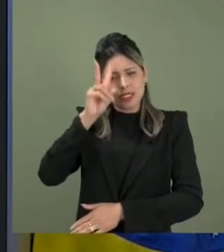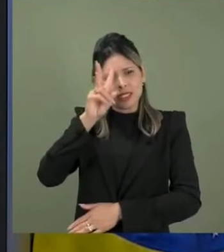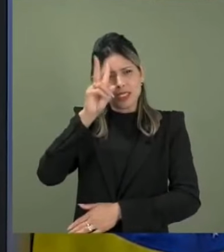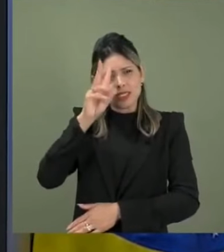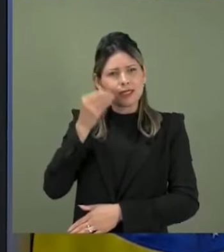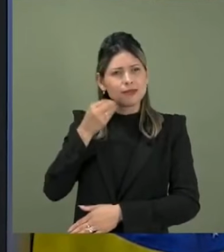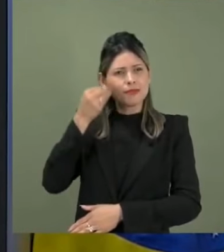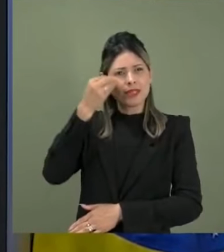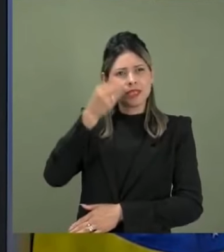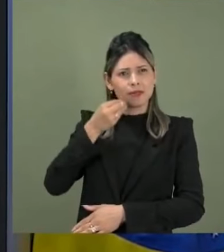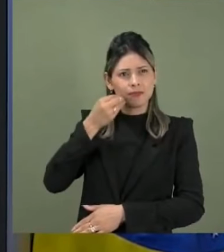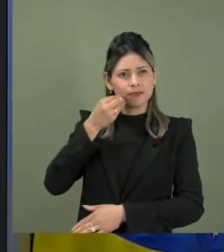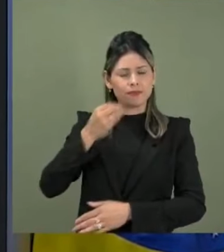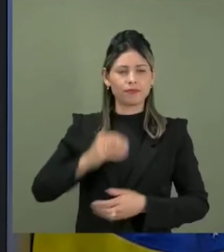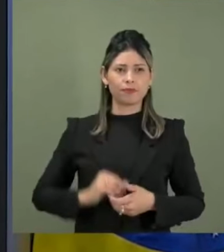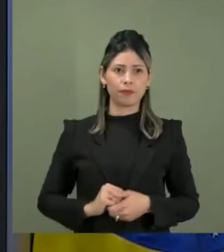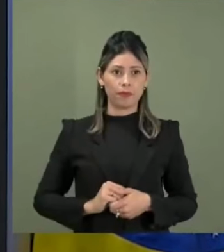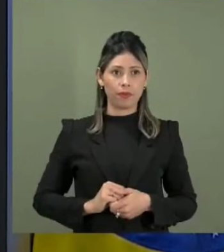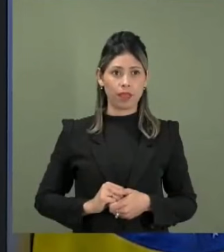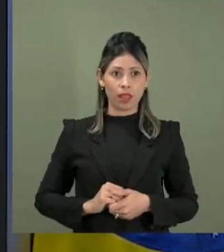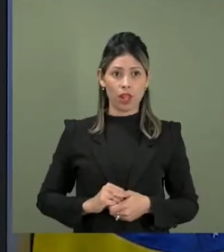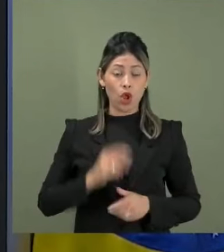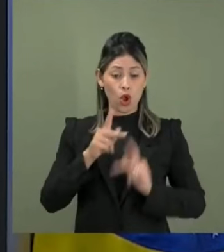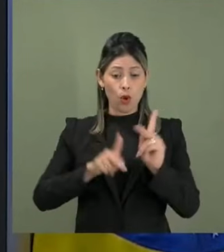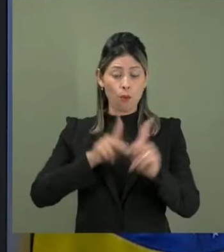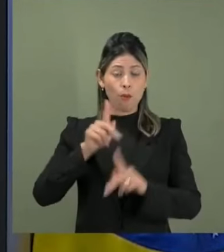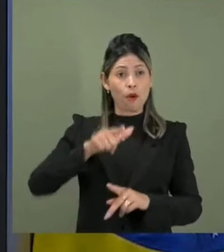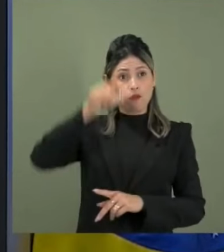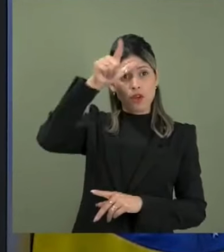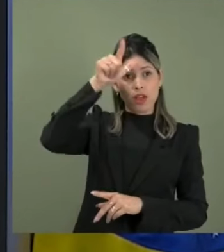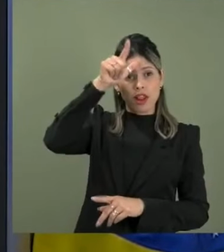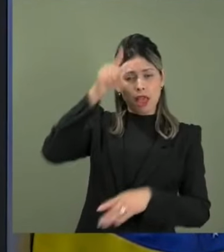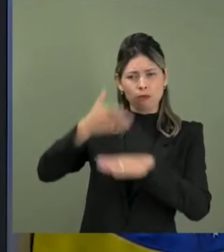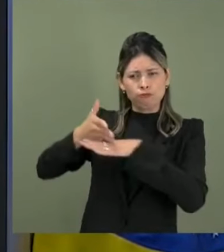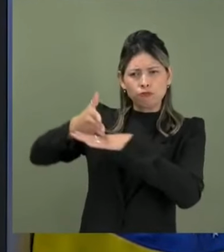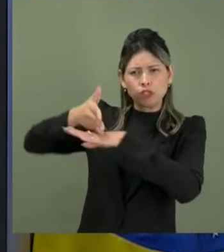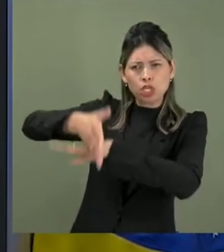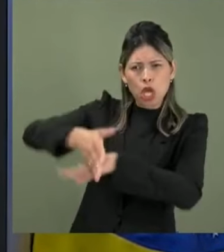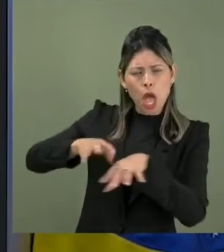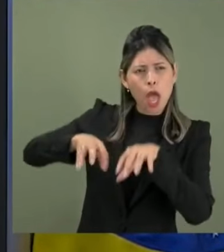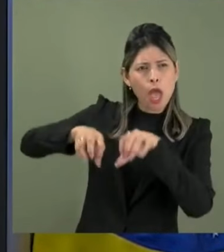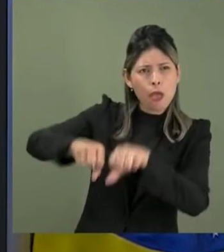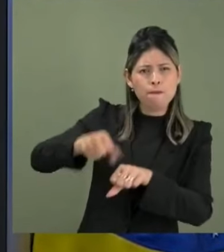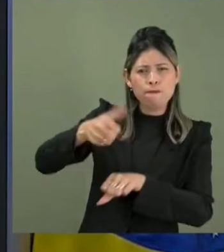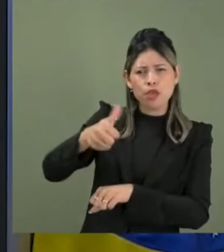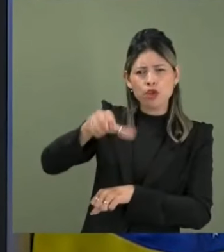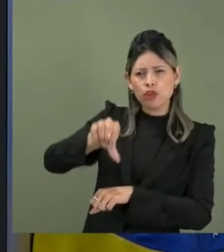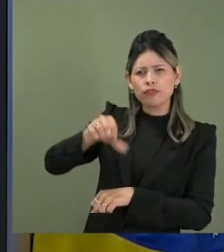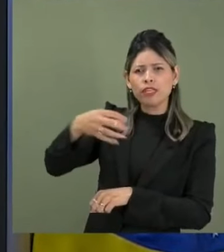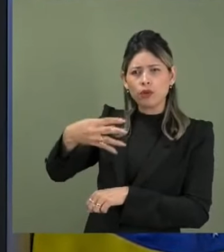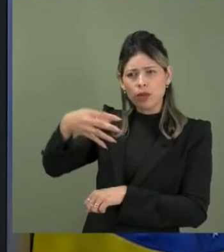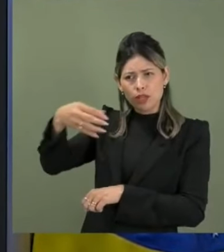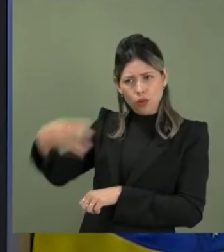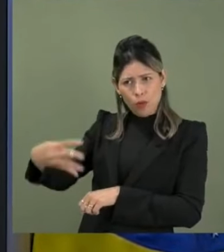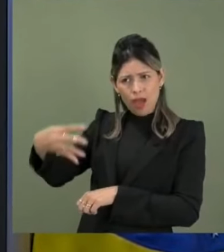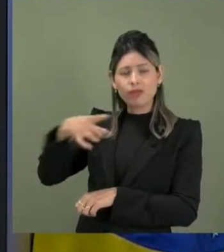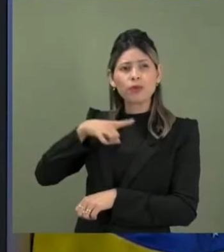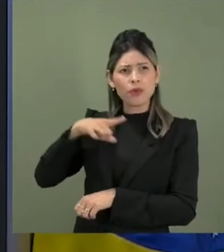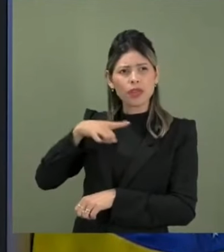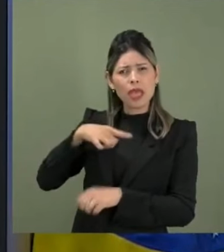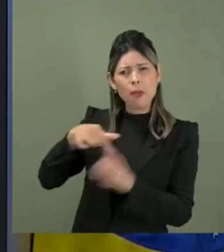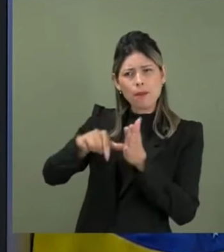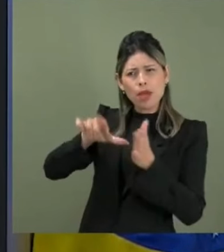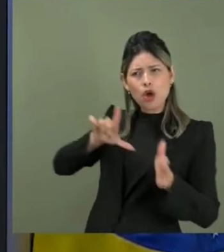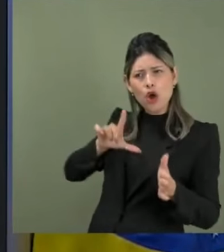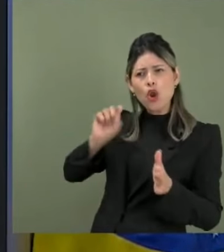Os alemães invadiram a Hungria em 1944, portanto, menos de um ano antes do fim da guerra,